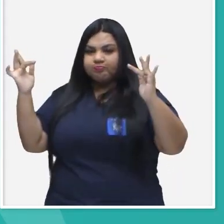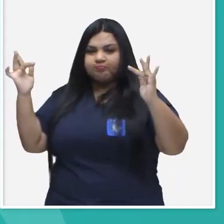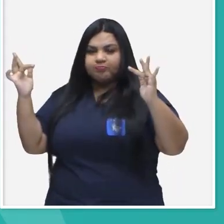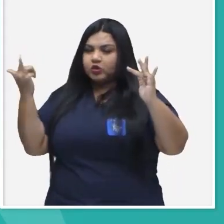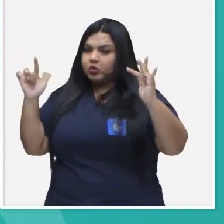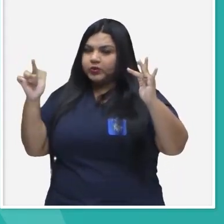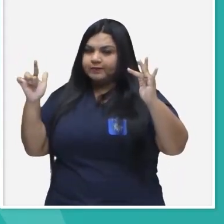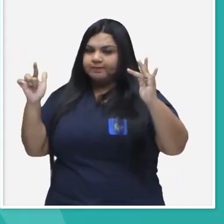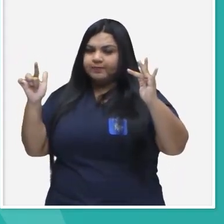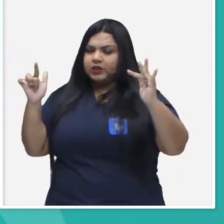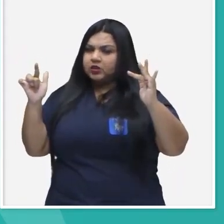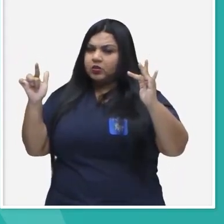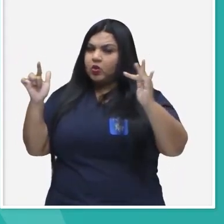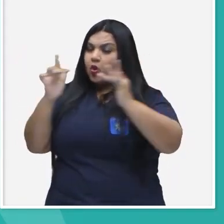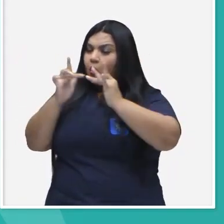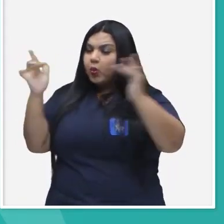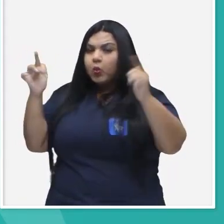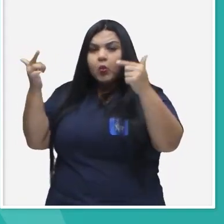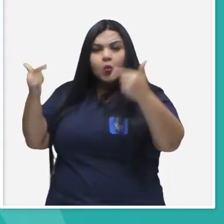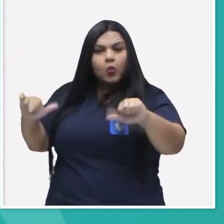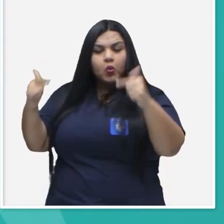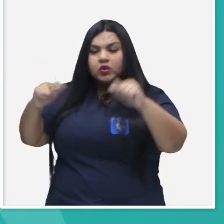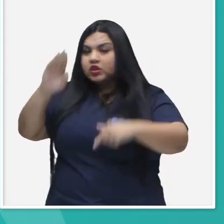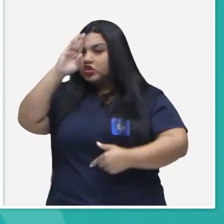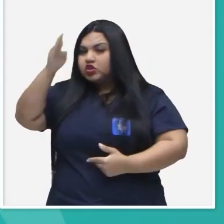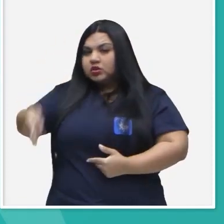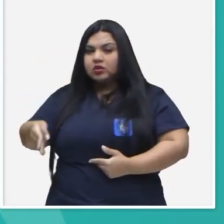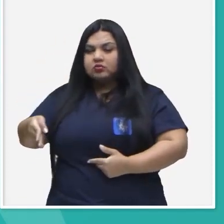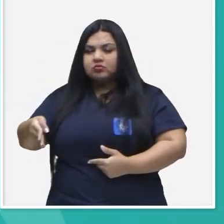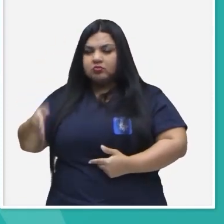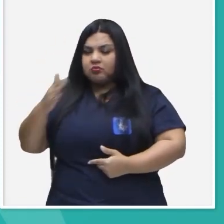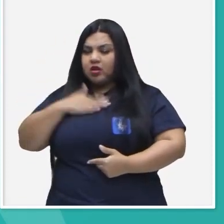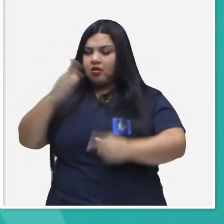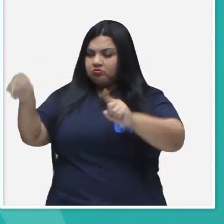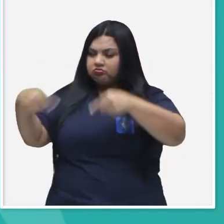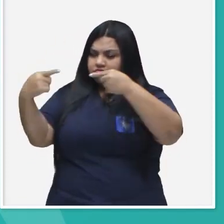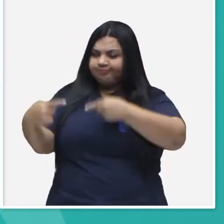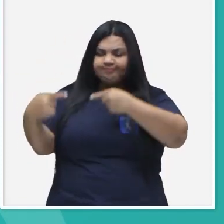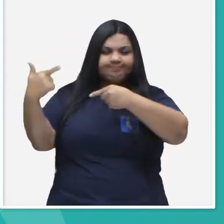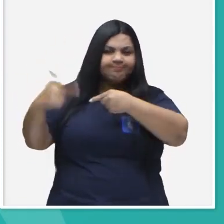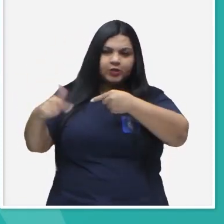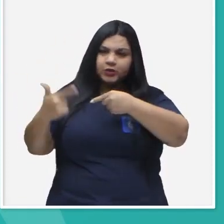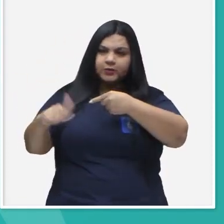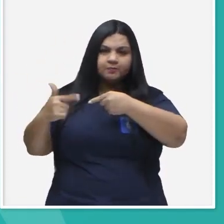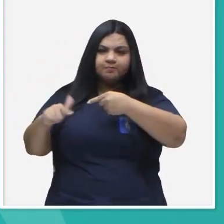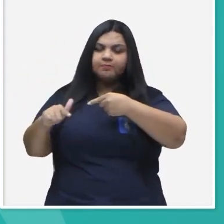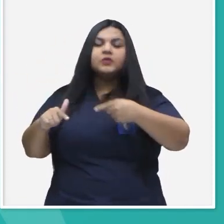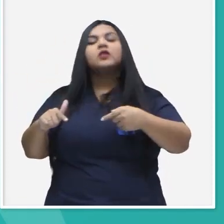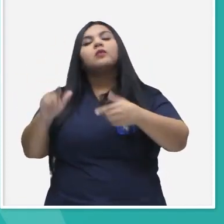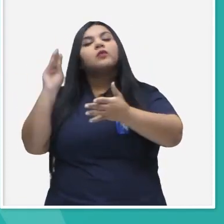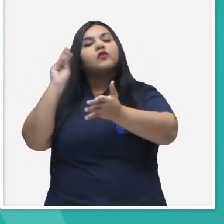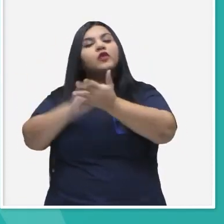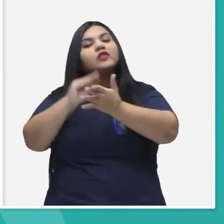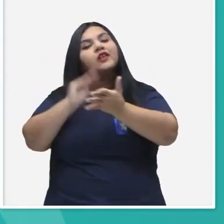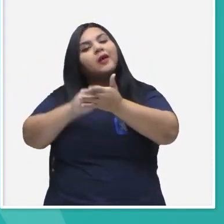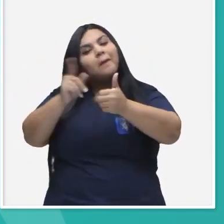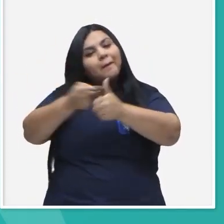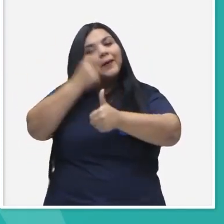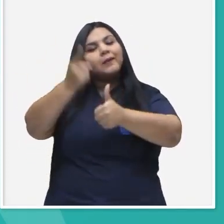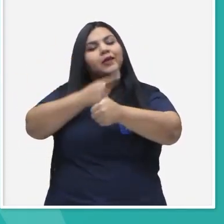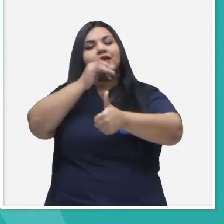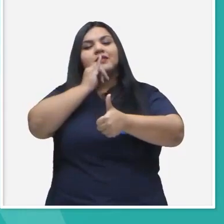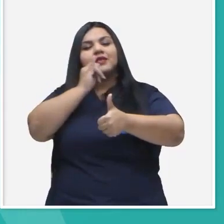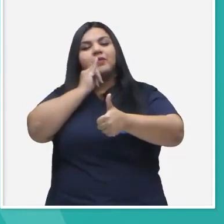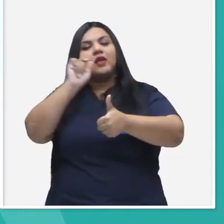interação, ou seja, que eu não tenho um contato direto com o meu adversário. E não poderia faltar o nosso primeiro exemplo, que é